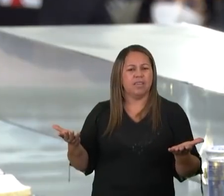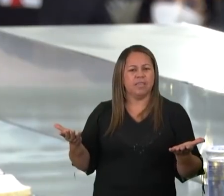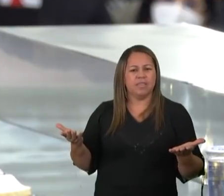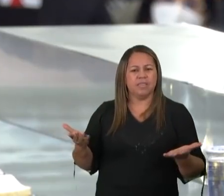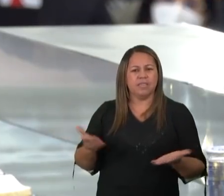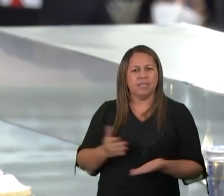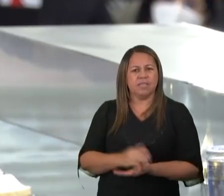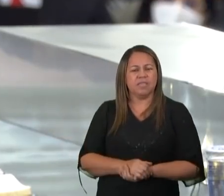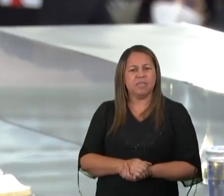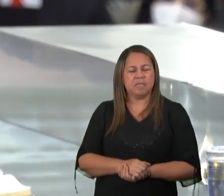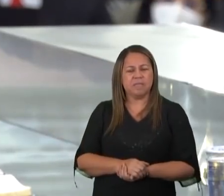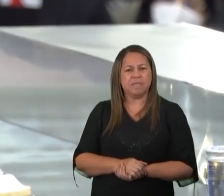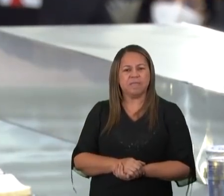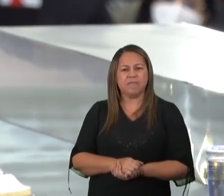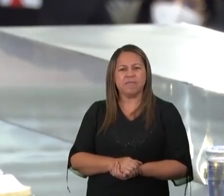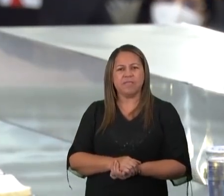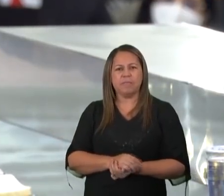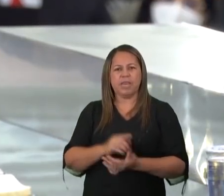nos mostra.